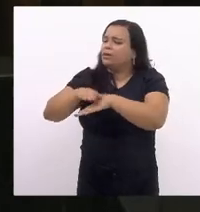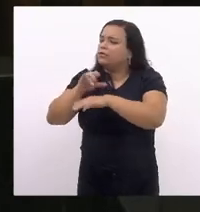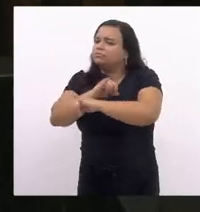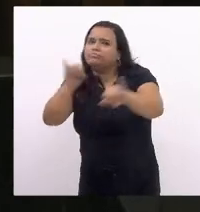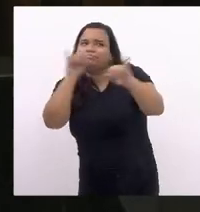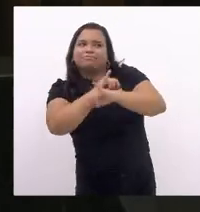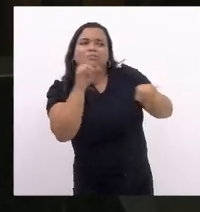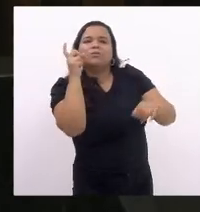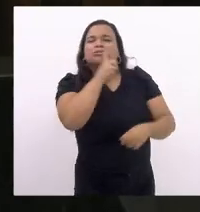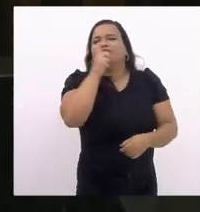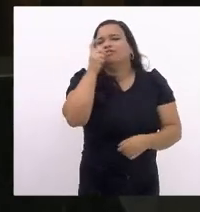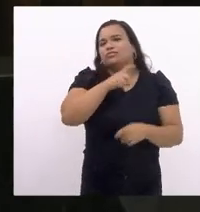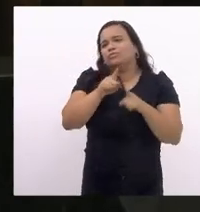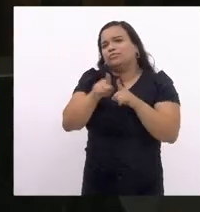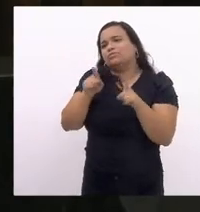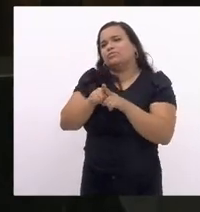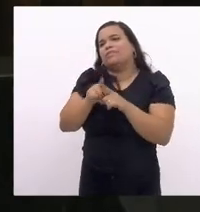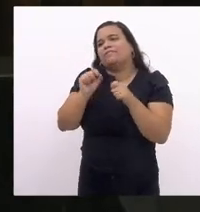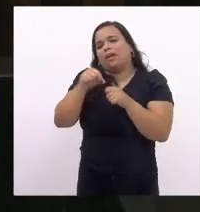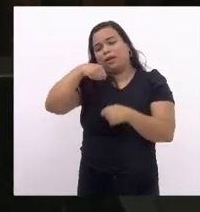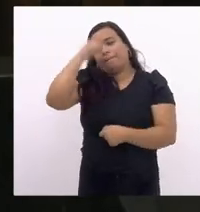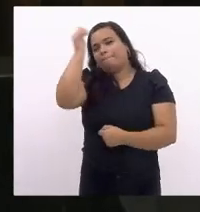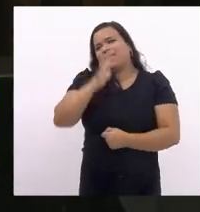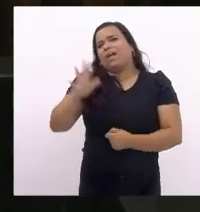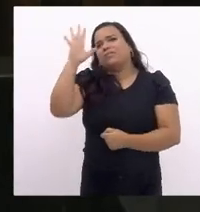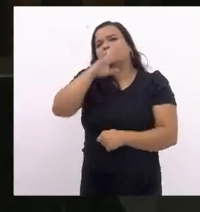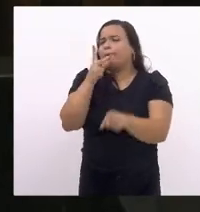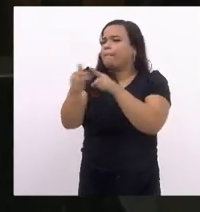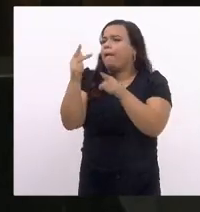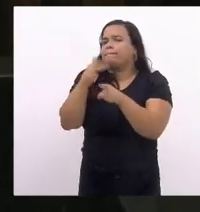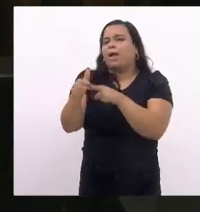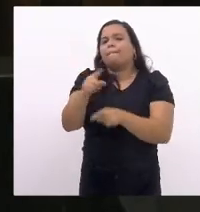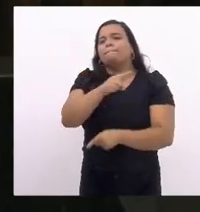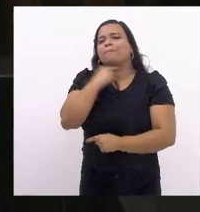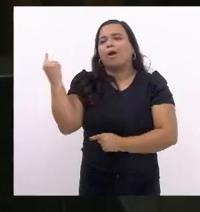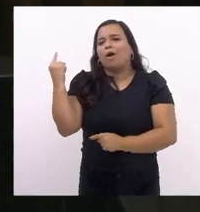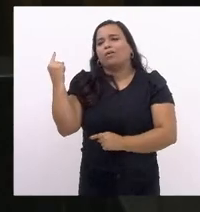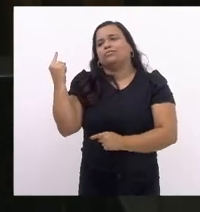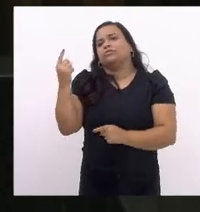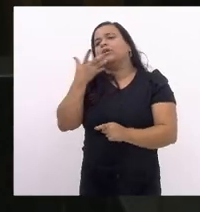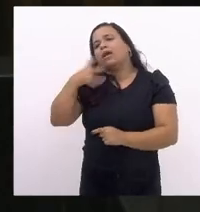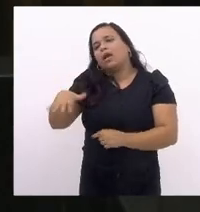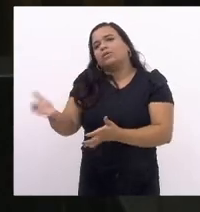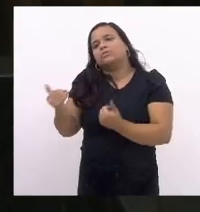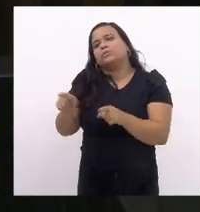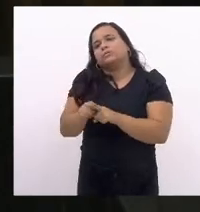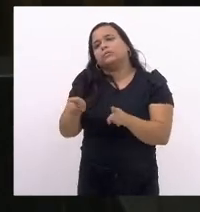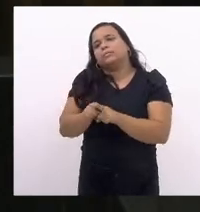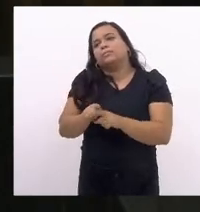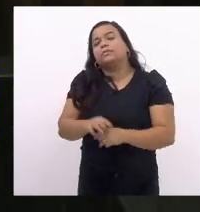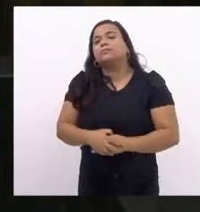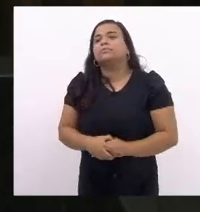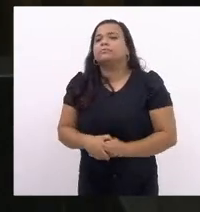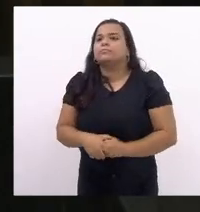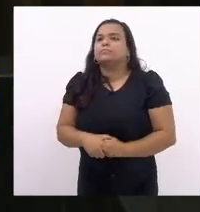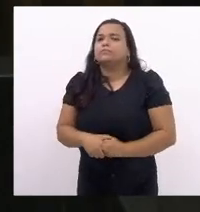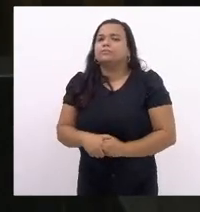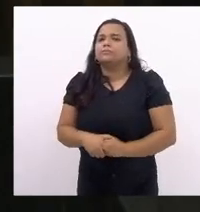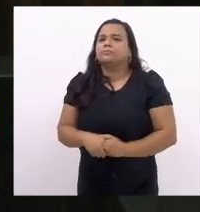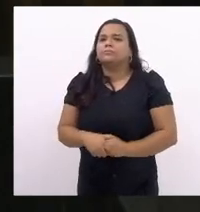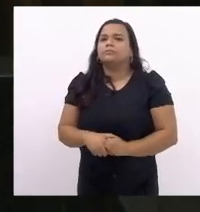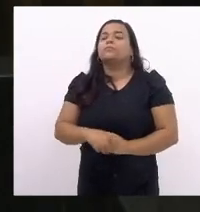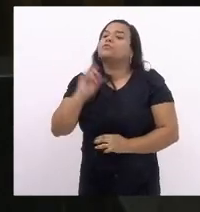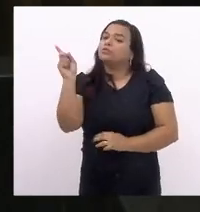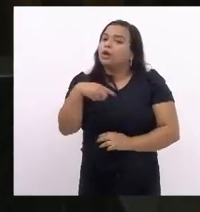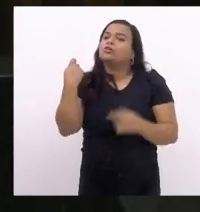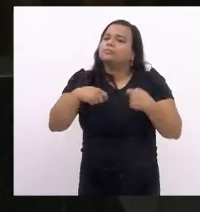e levando o Brasil a bater recorde de morte também entre crianças e adolescentes. Vamos